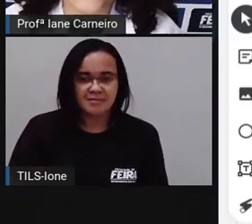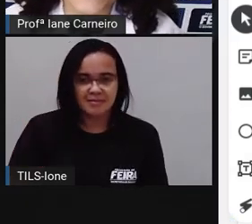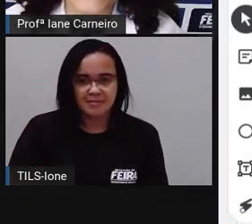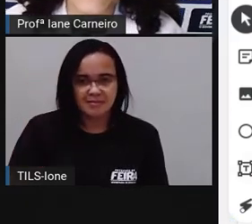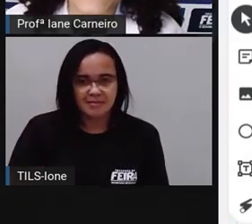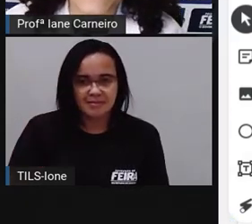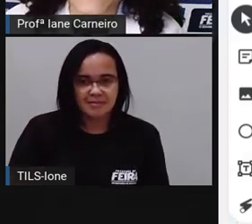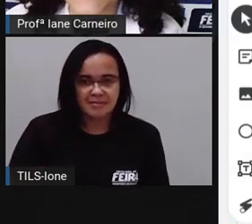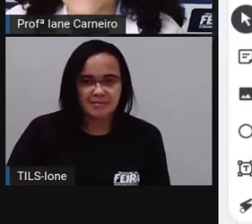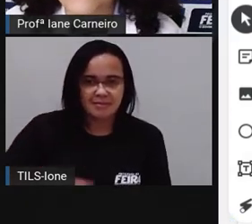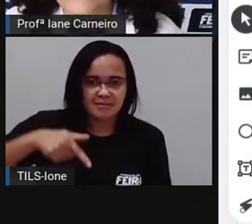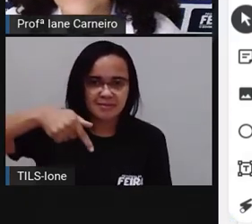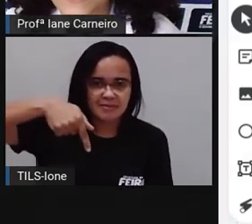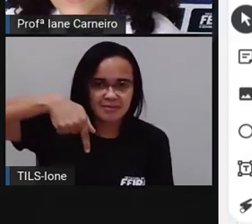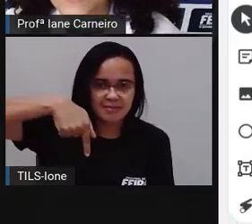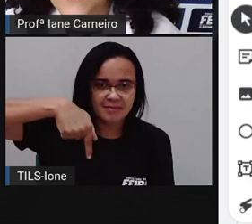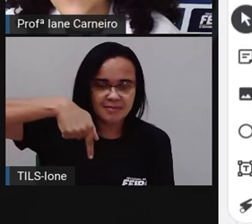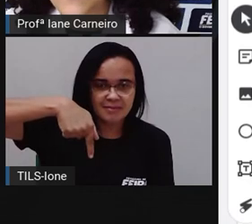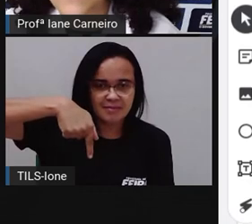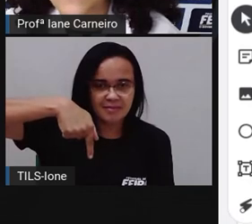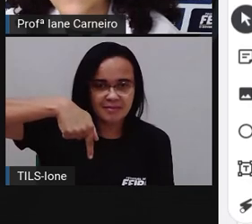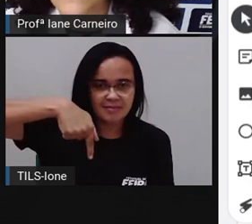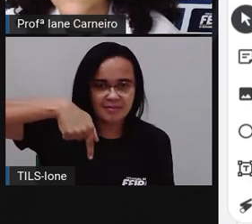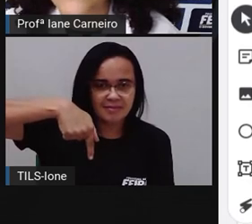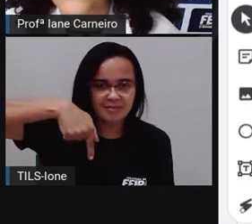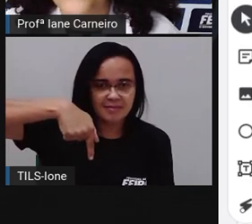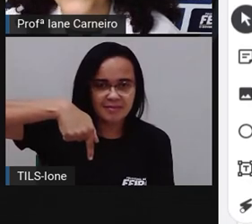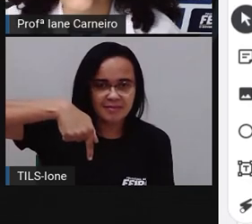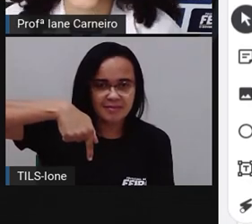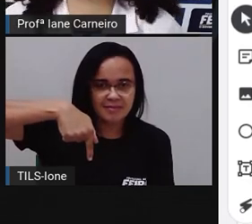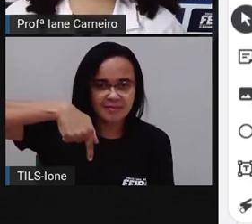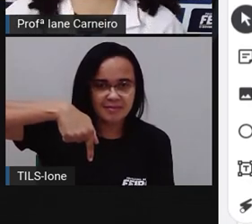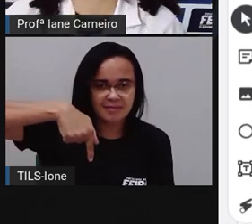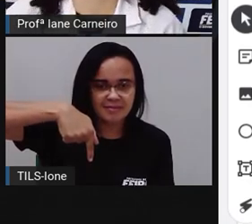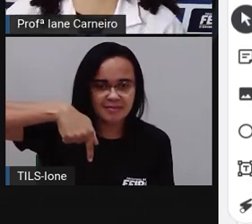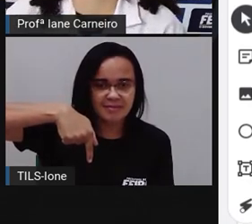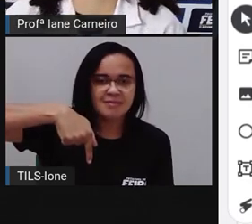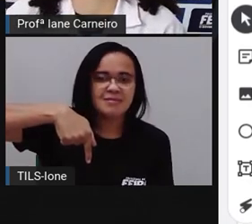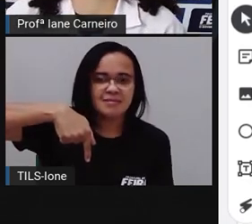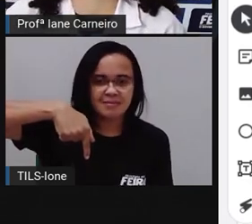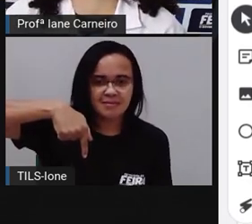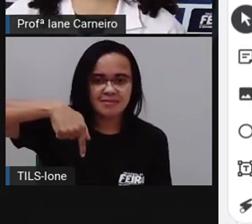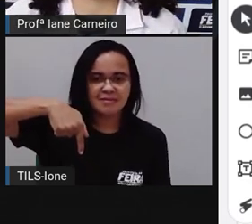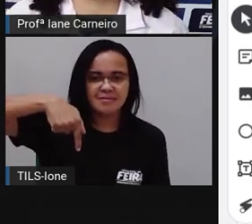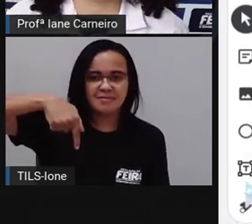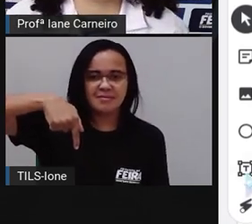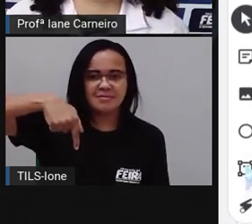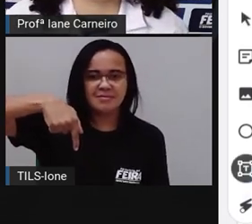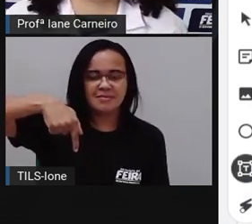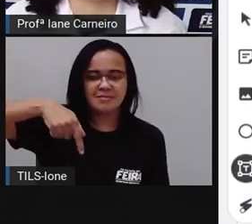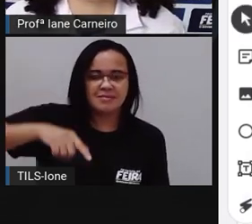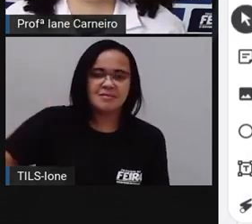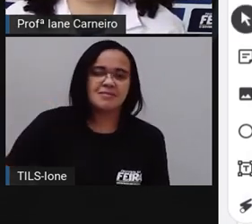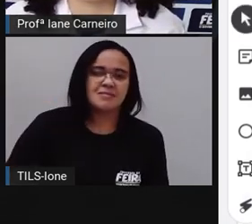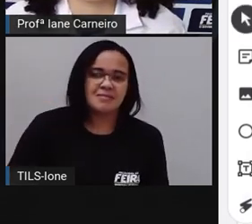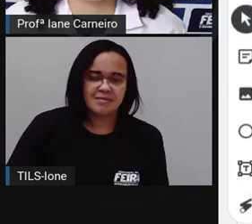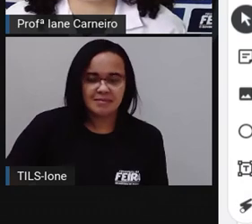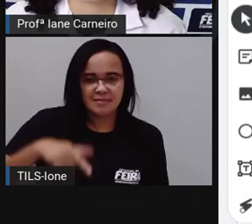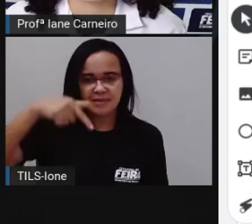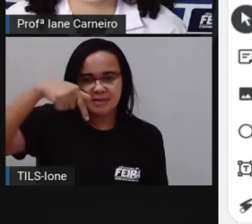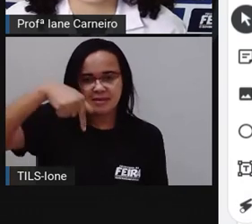Agora, com a letra Q, deixa eu ver aqui. Foi o quati. Vamos escrever quati. Ó.